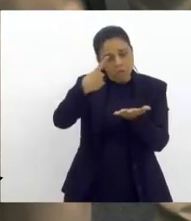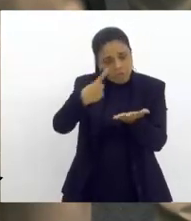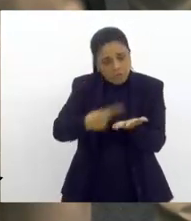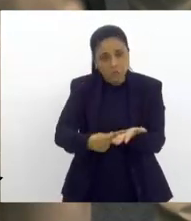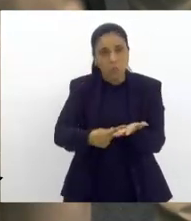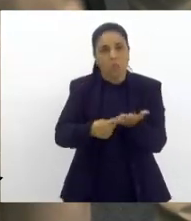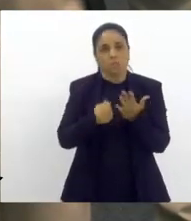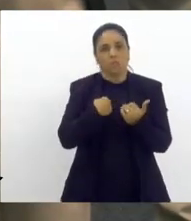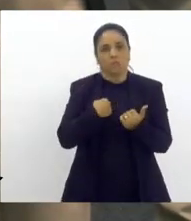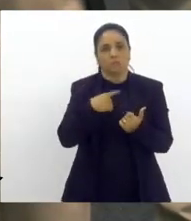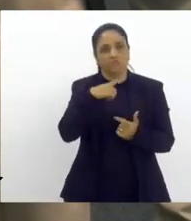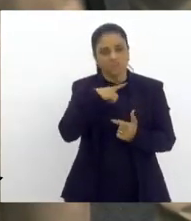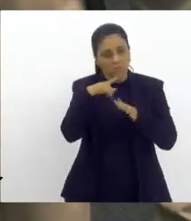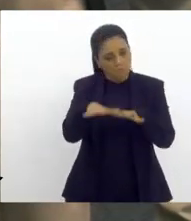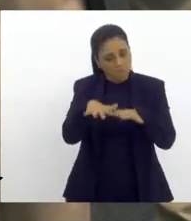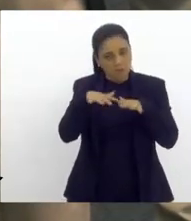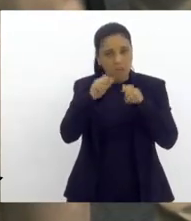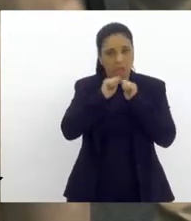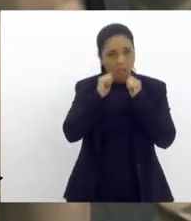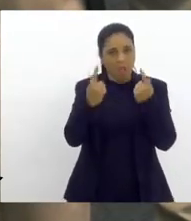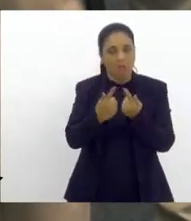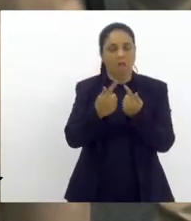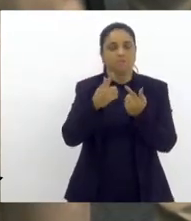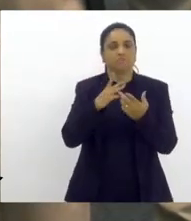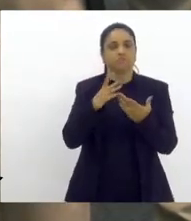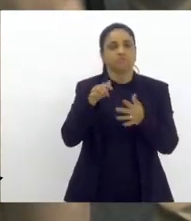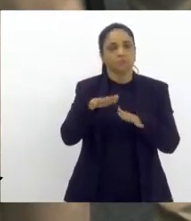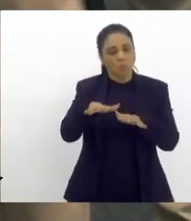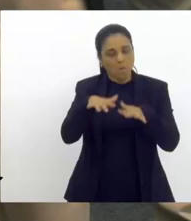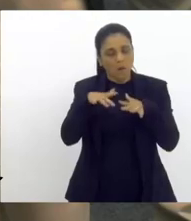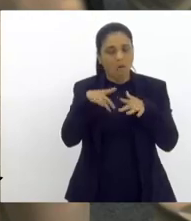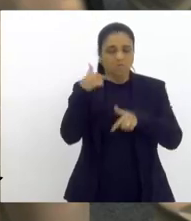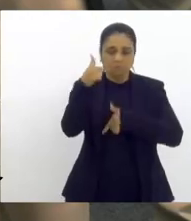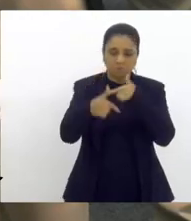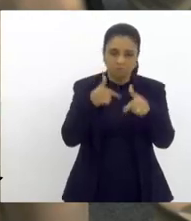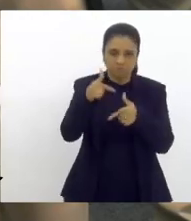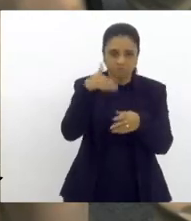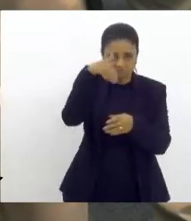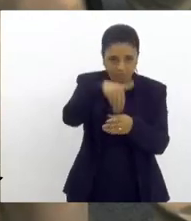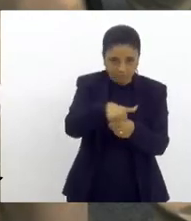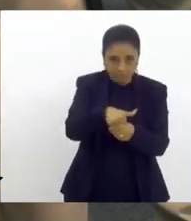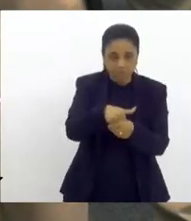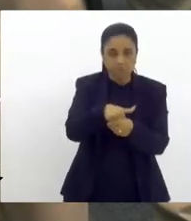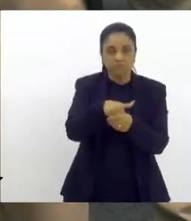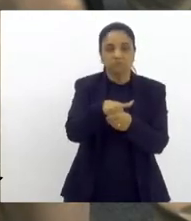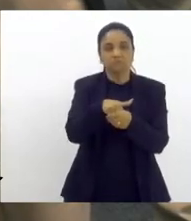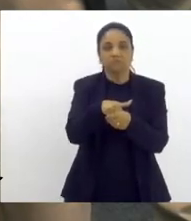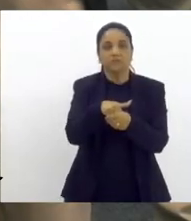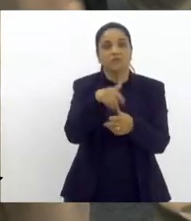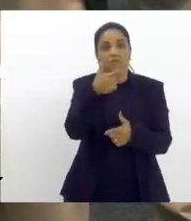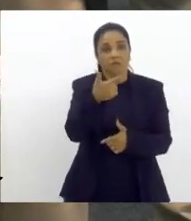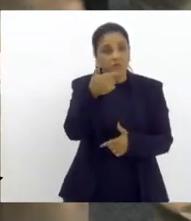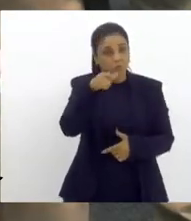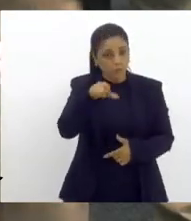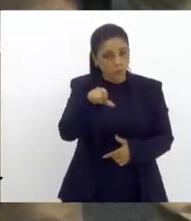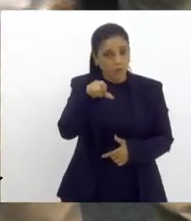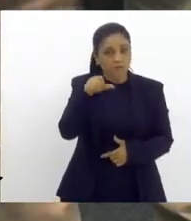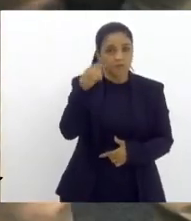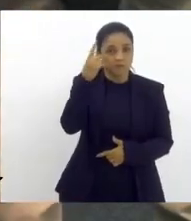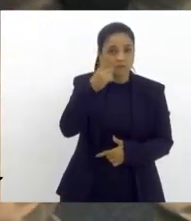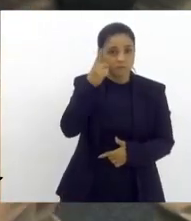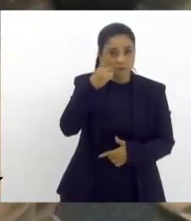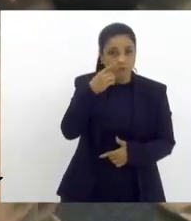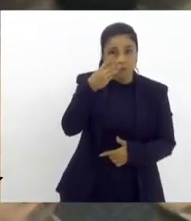Com o plenário com o Parlamento com o funcionamento das votações tivemos 29 deputados e